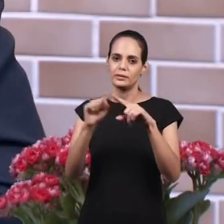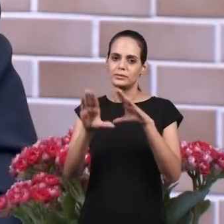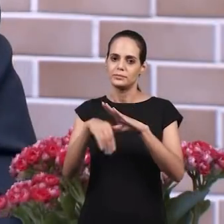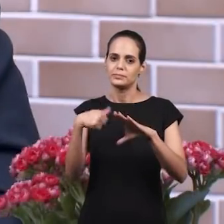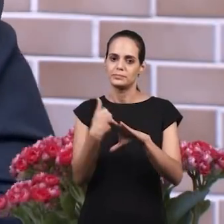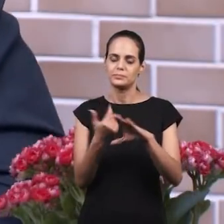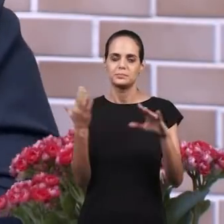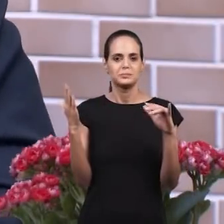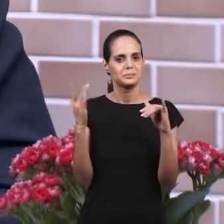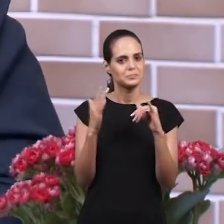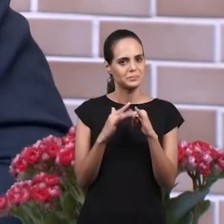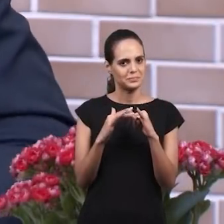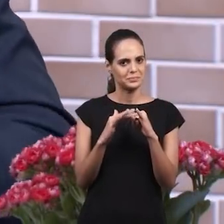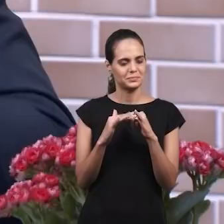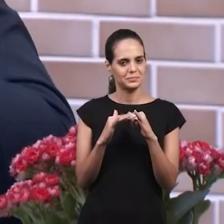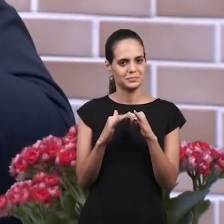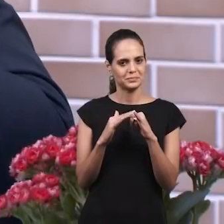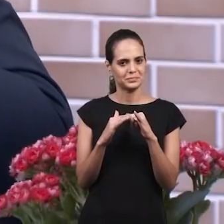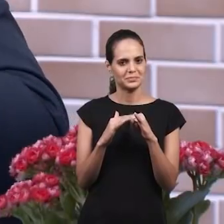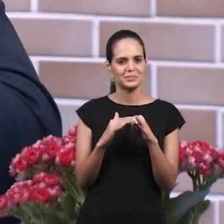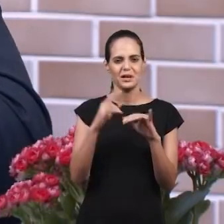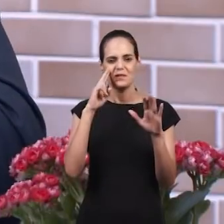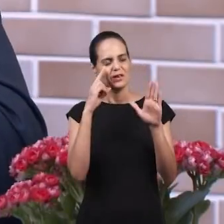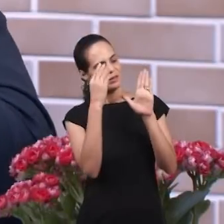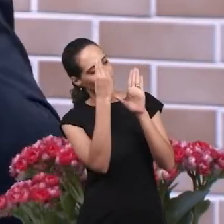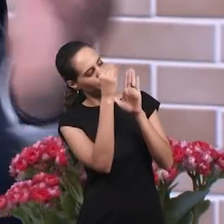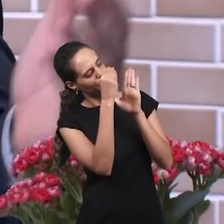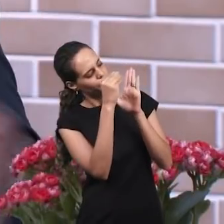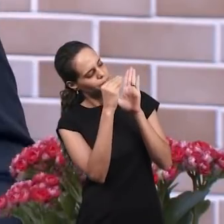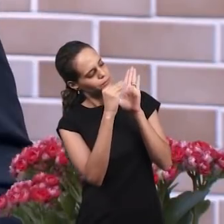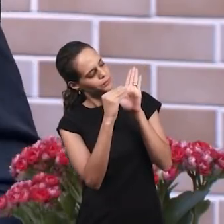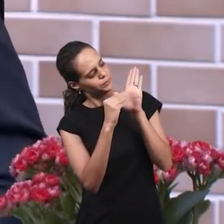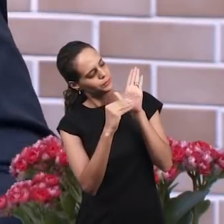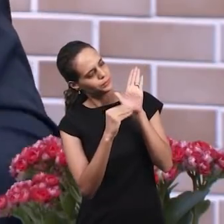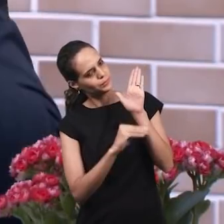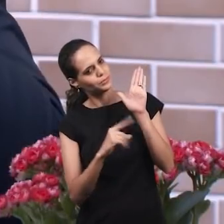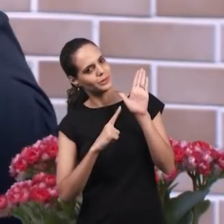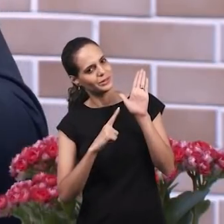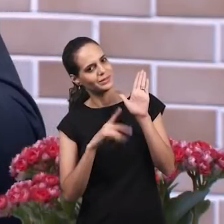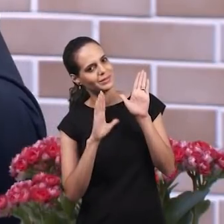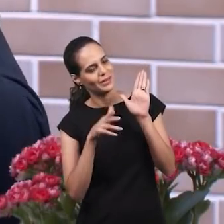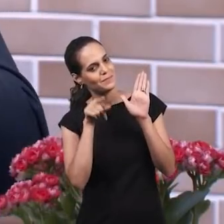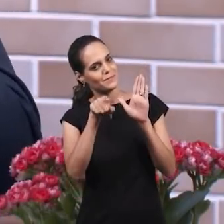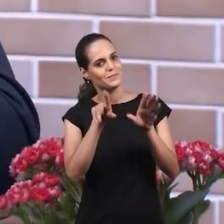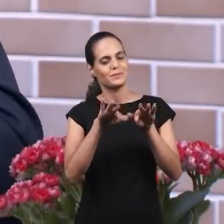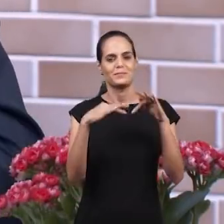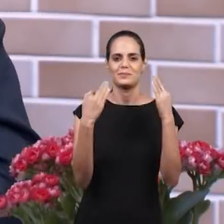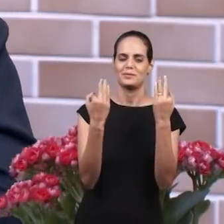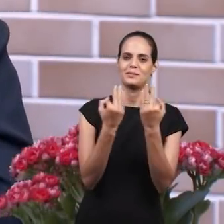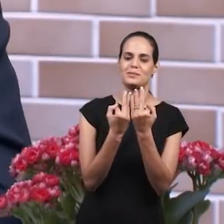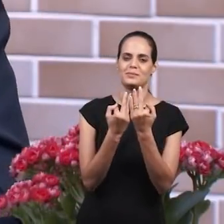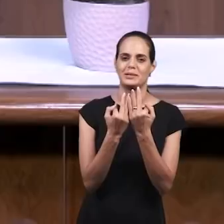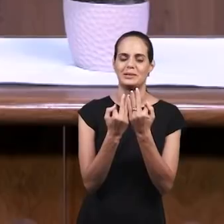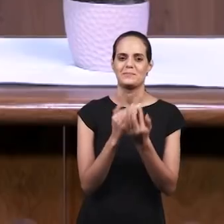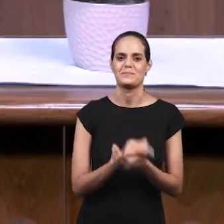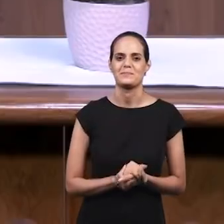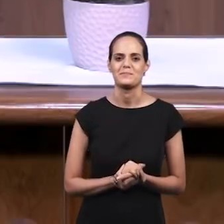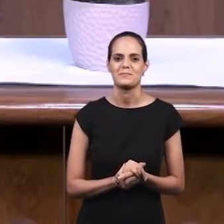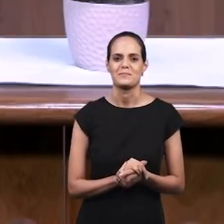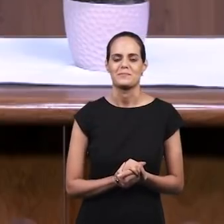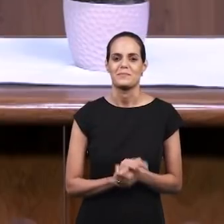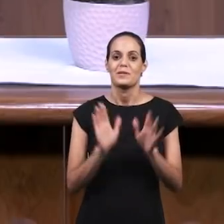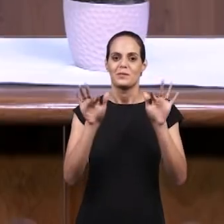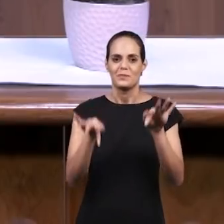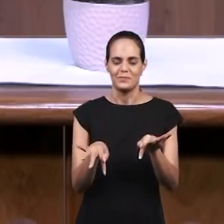Igreja Cristã Maranata no YouTube, e acessar uma quantidade incontável de conteúdos para você e para a sua família. Assim